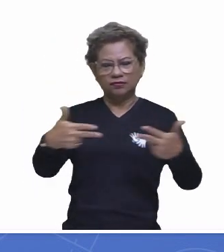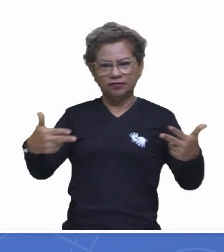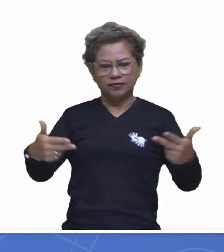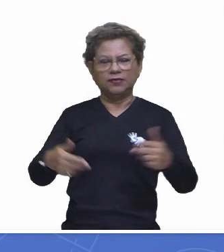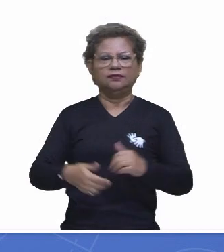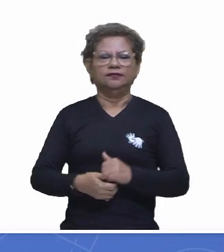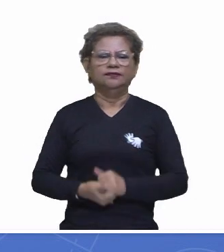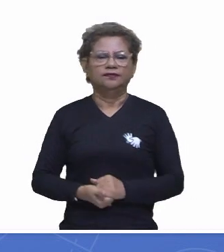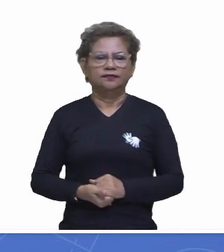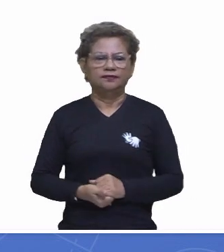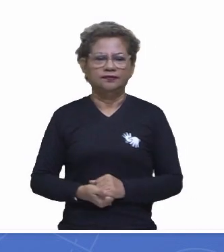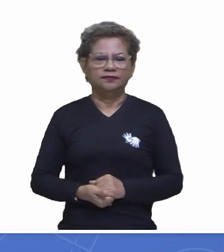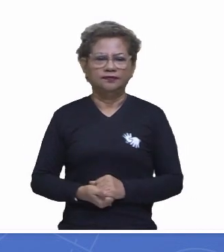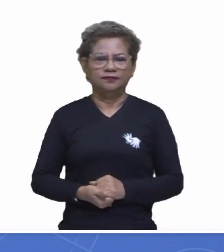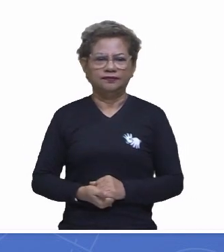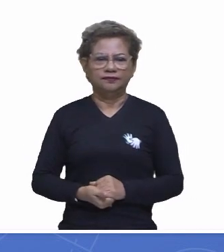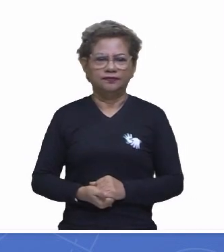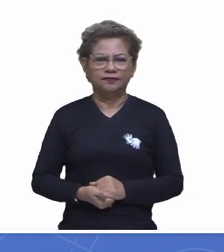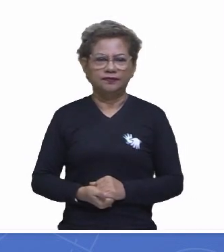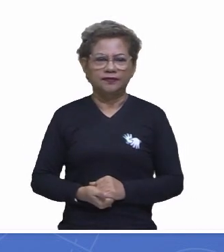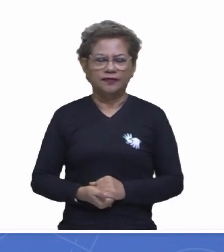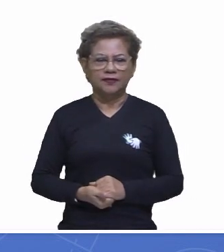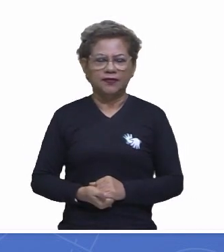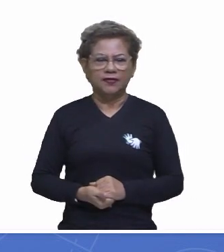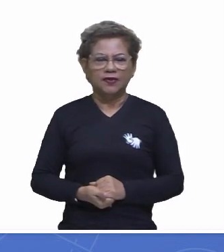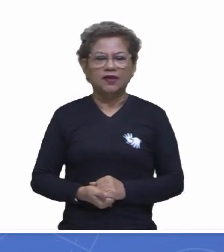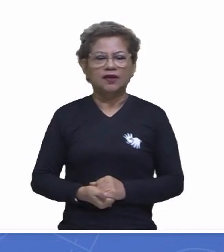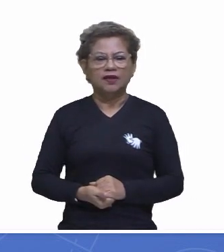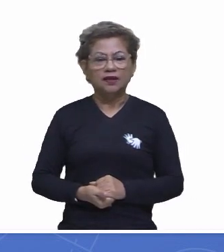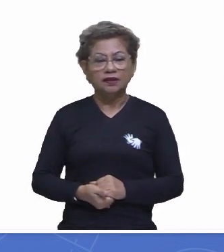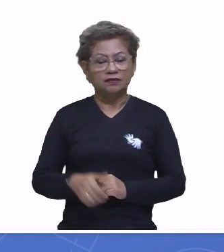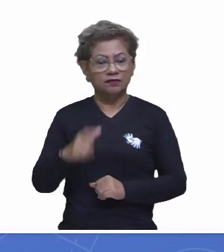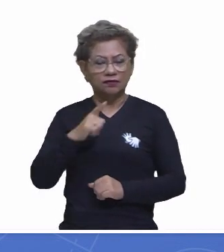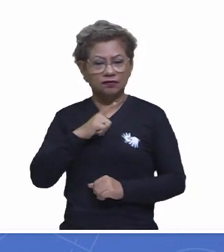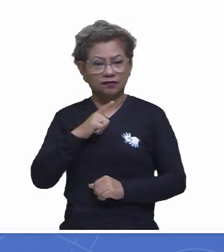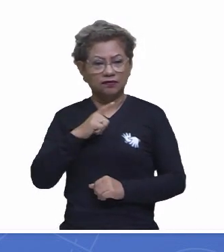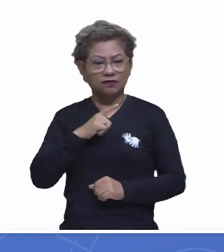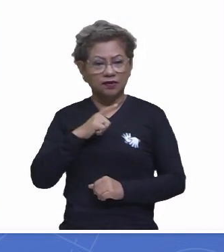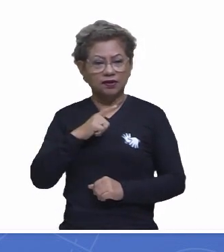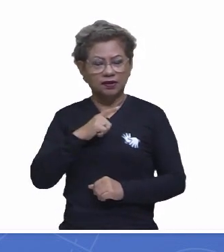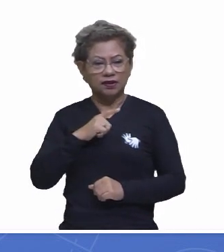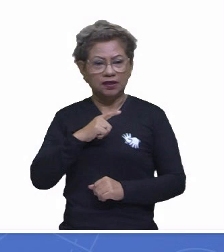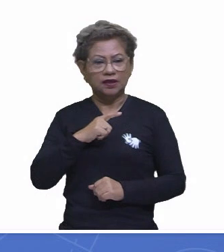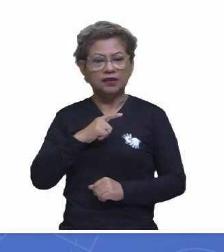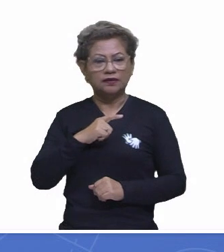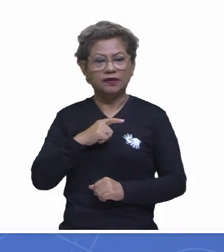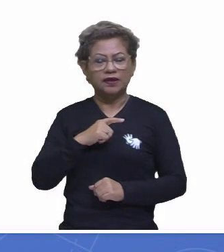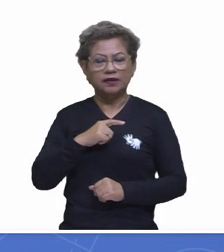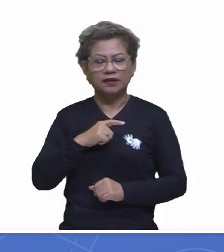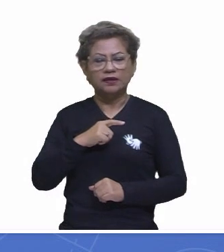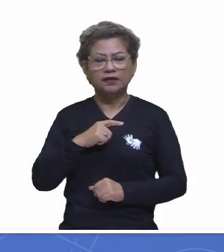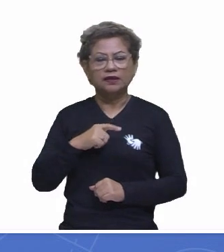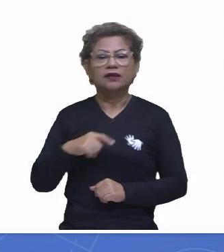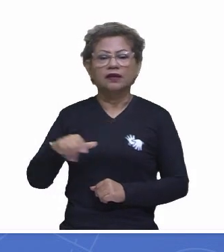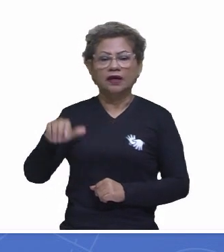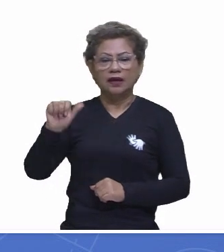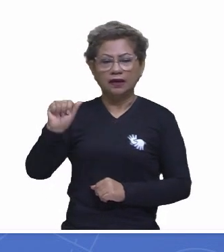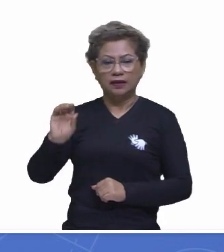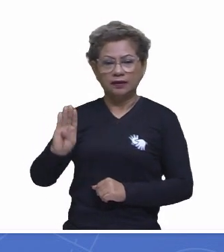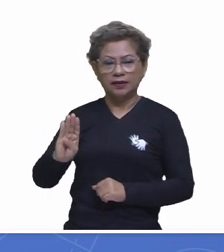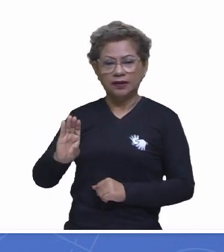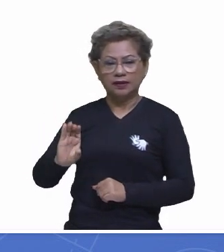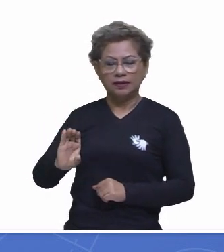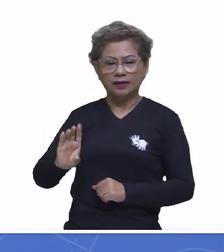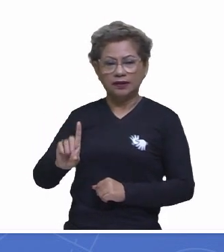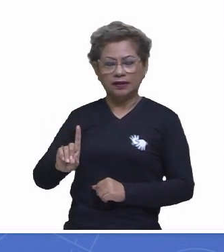aspas sinalizam expressões metafóricas empregadas intencionalmente pelo autor do texto